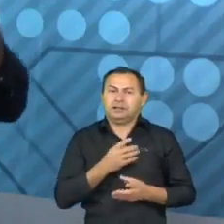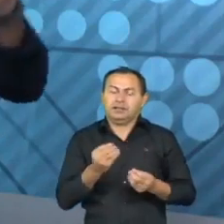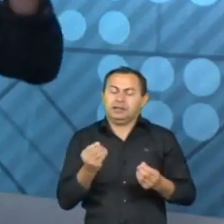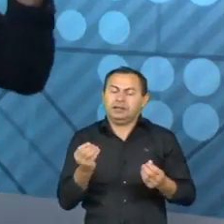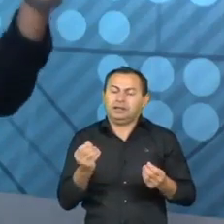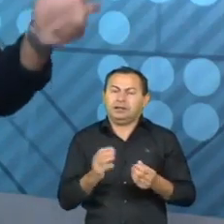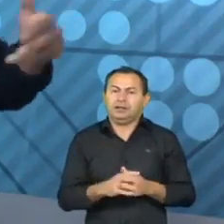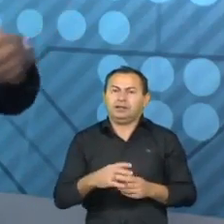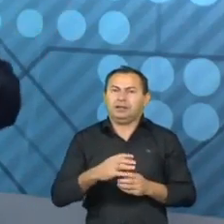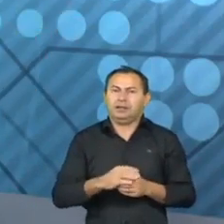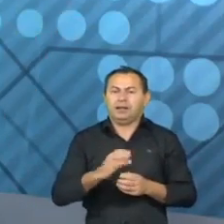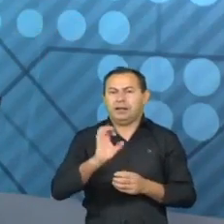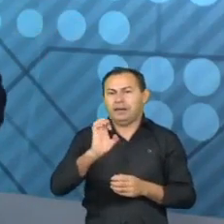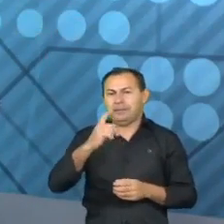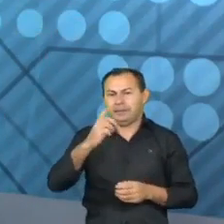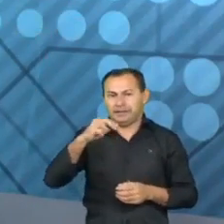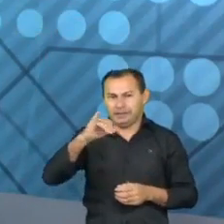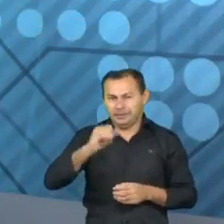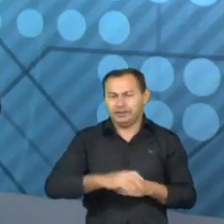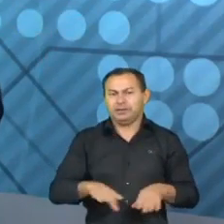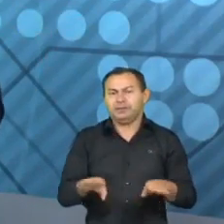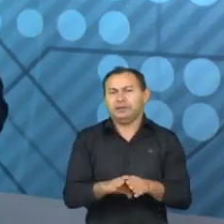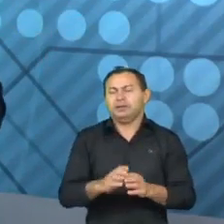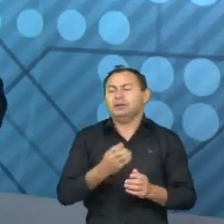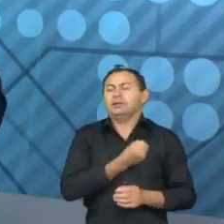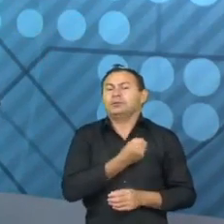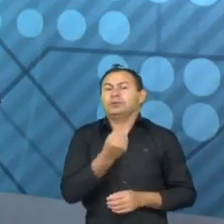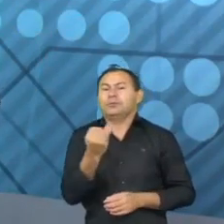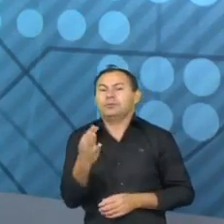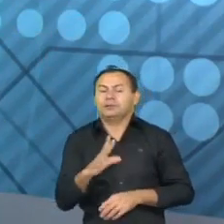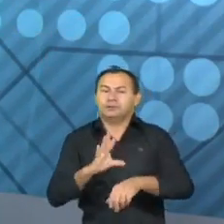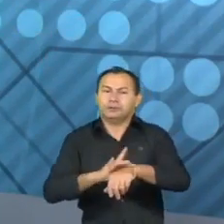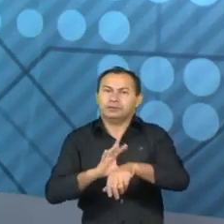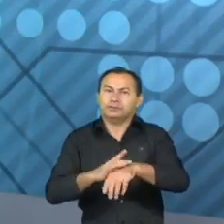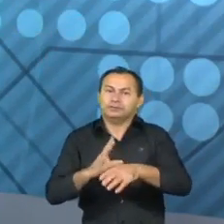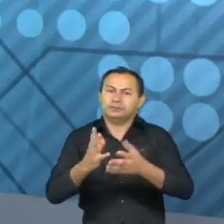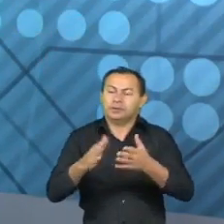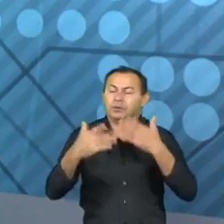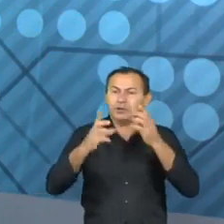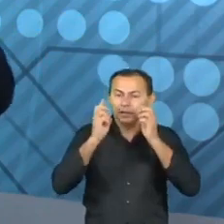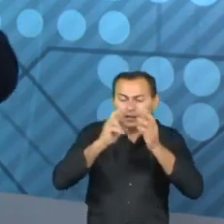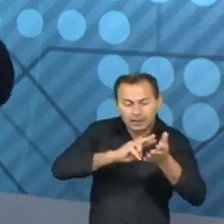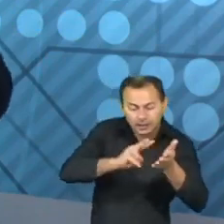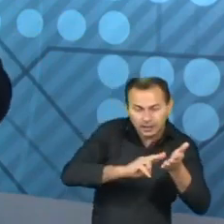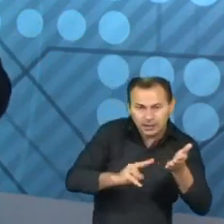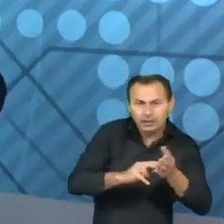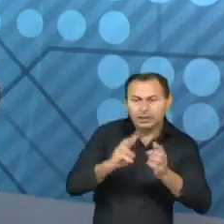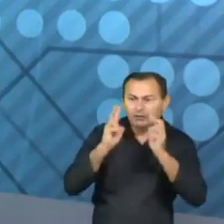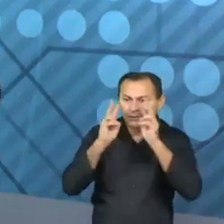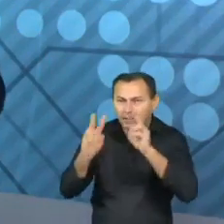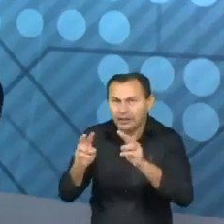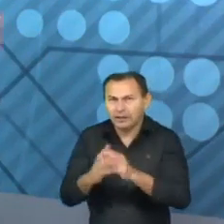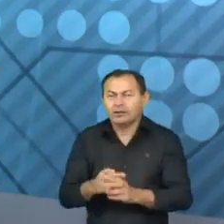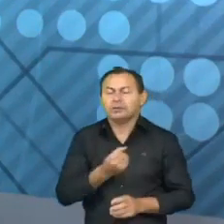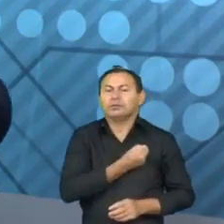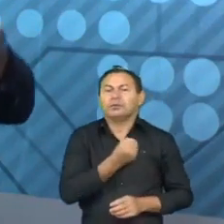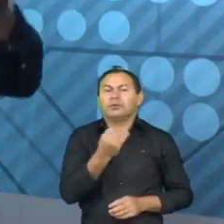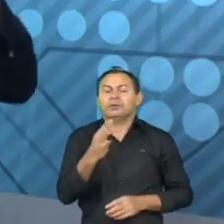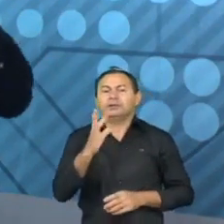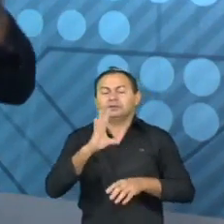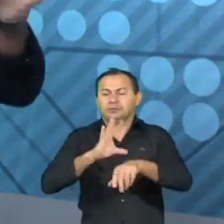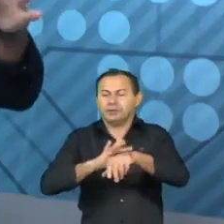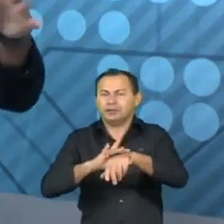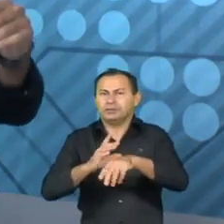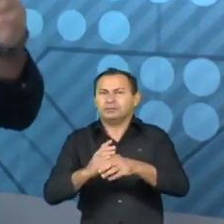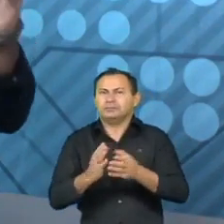em forma de epidemia ou pandemia, você tem um número de infectados. Quando você lê, quando você escuta aquele número de infectados,